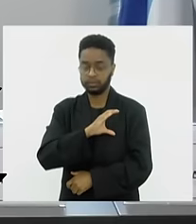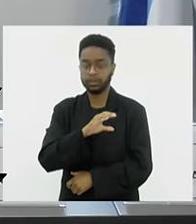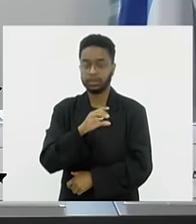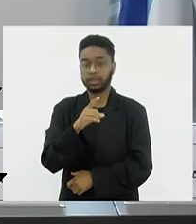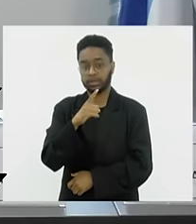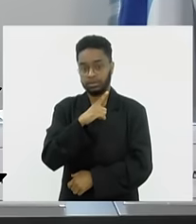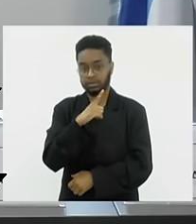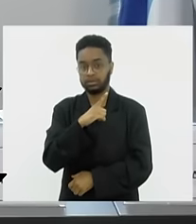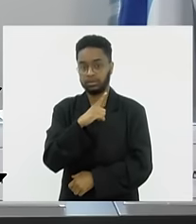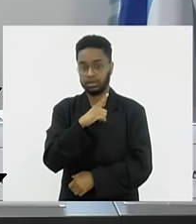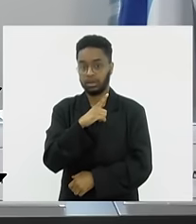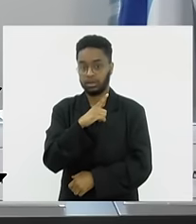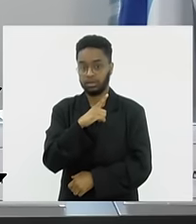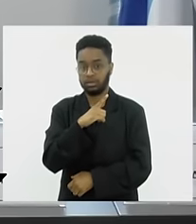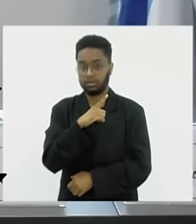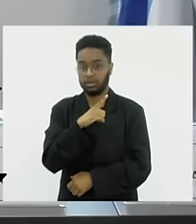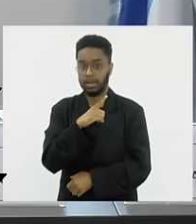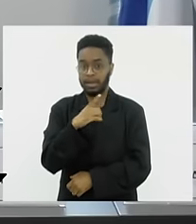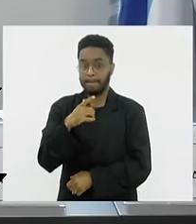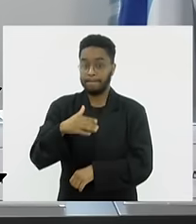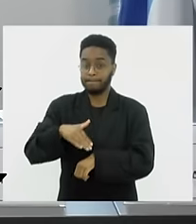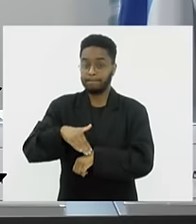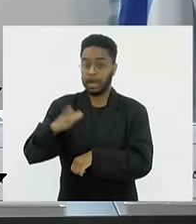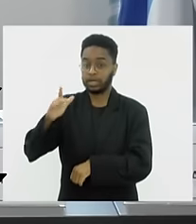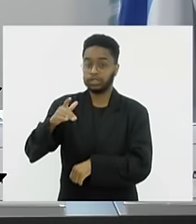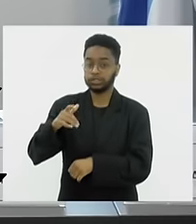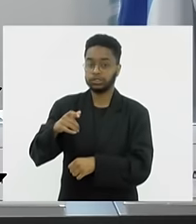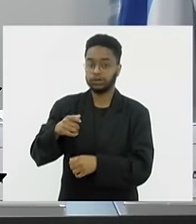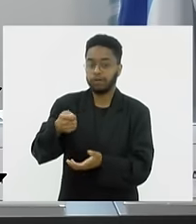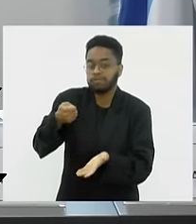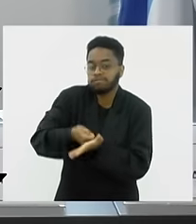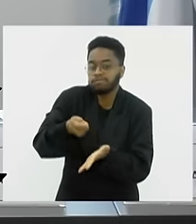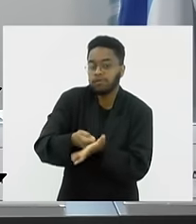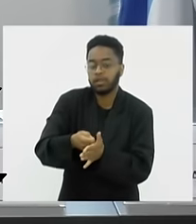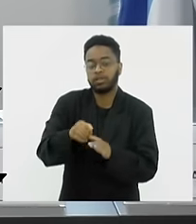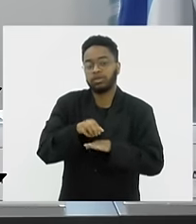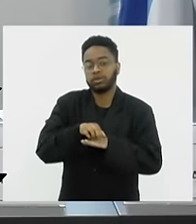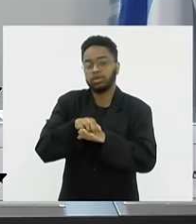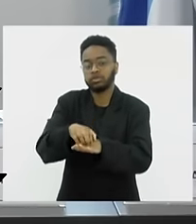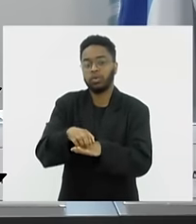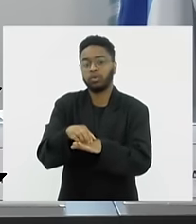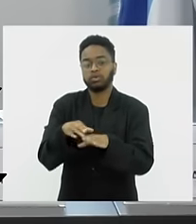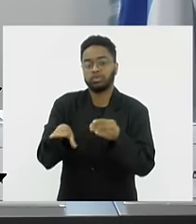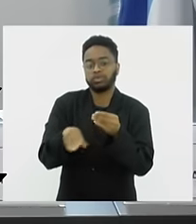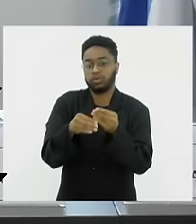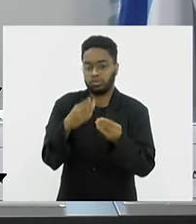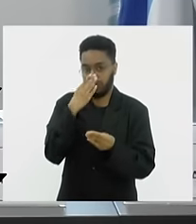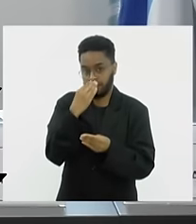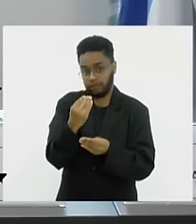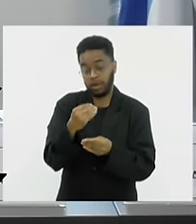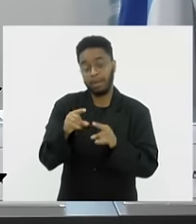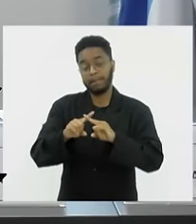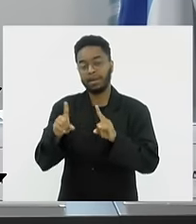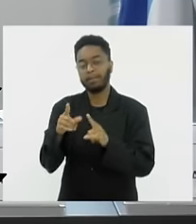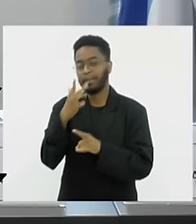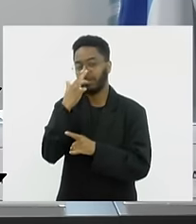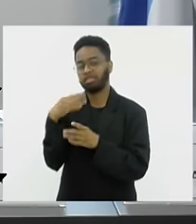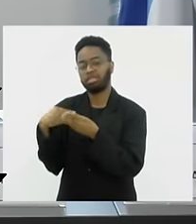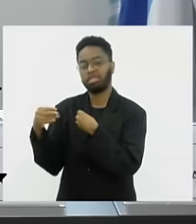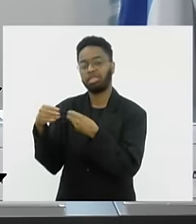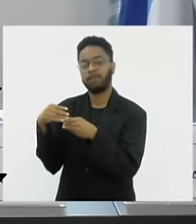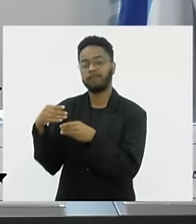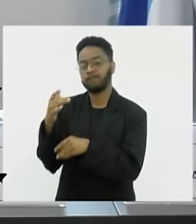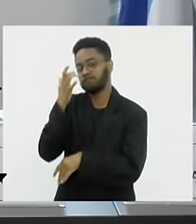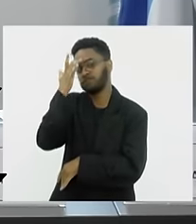existe uma maior dureza no transporte alternativo e uma moleza para as empresas de ônibus, inclusive citando